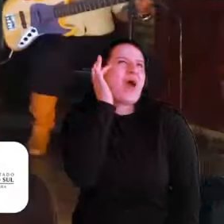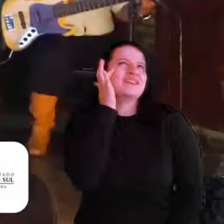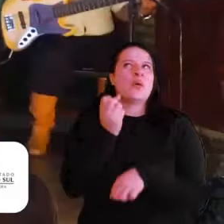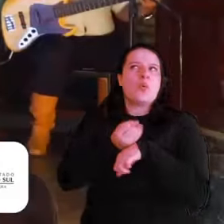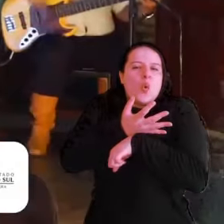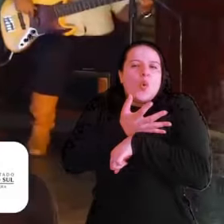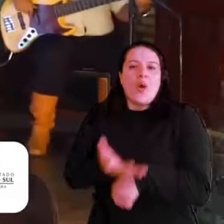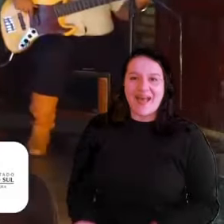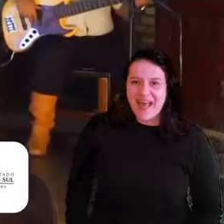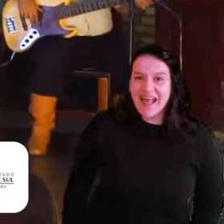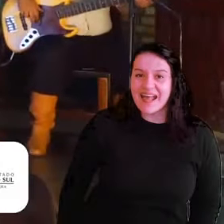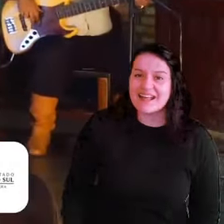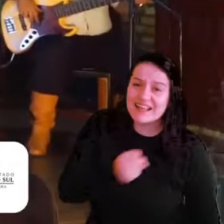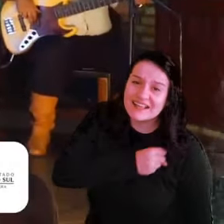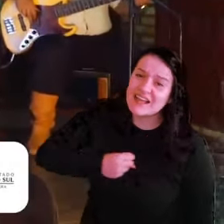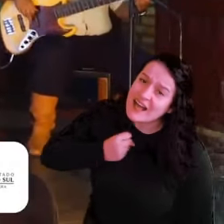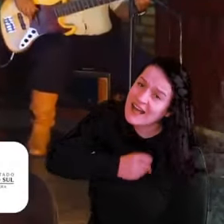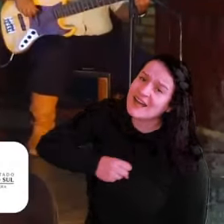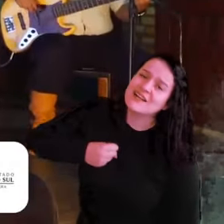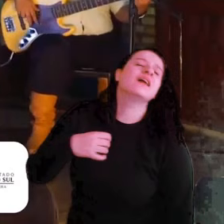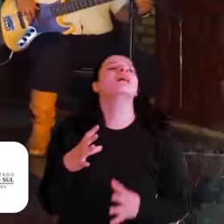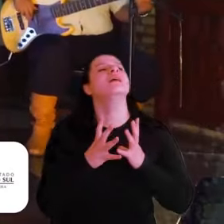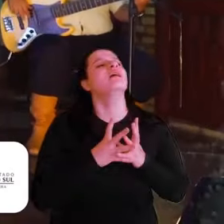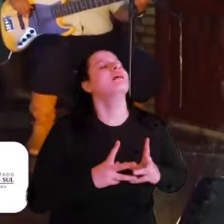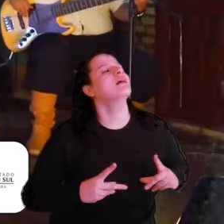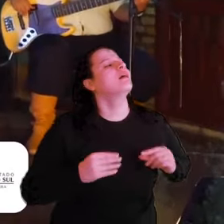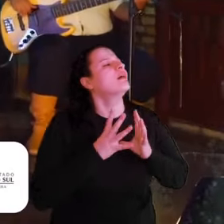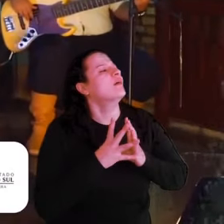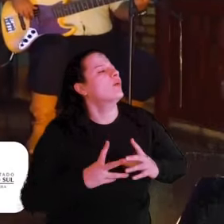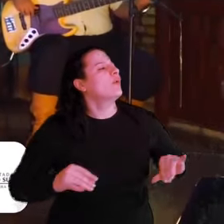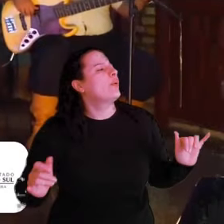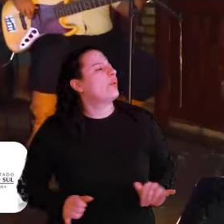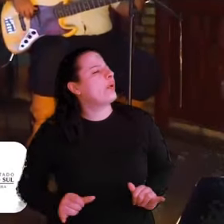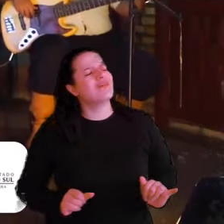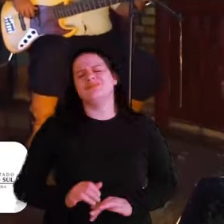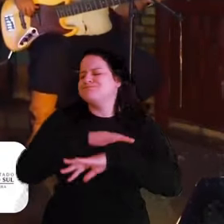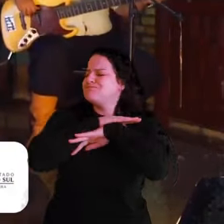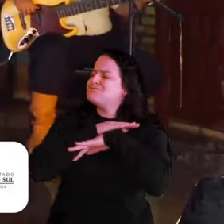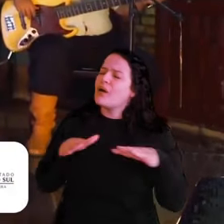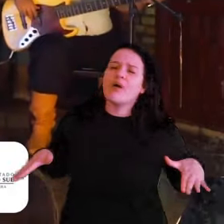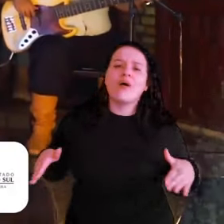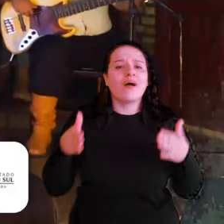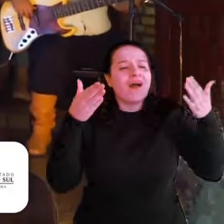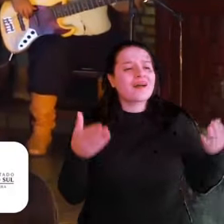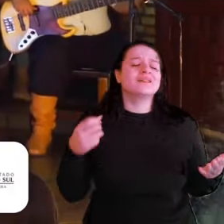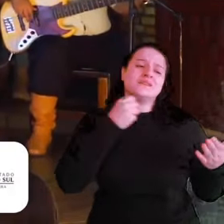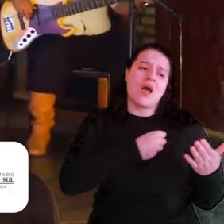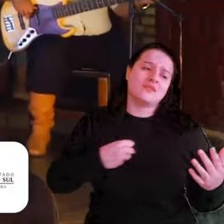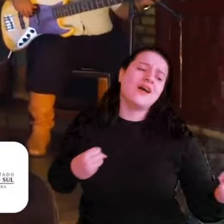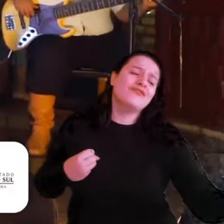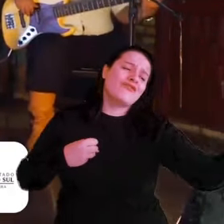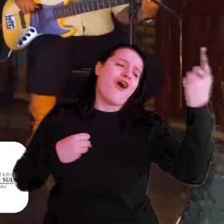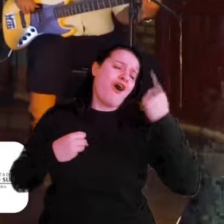de imaginar. Faz saudade, uma leve sossega meu peito que me faz sofrer. Pois